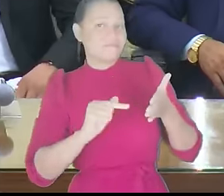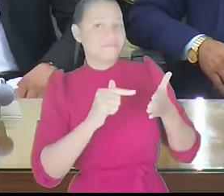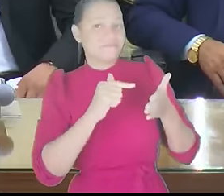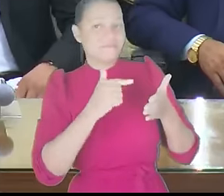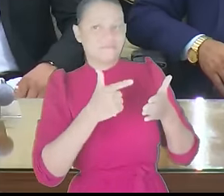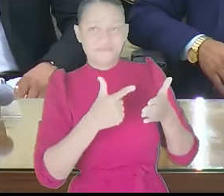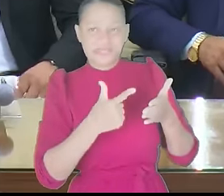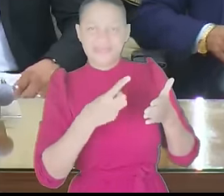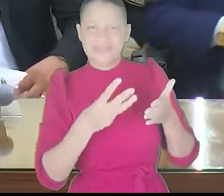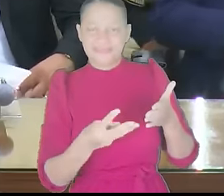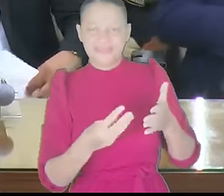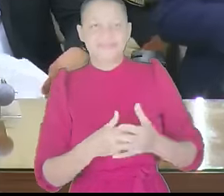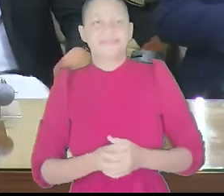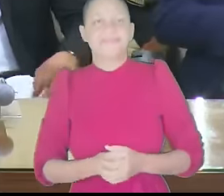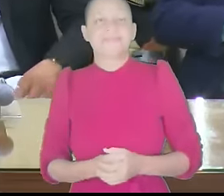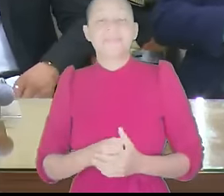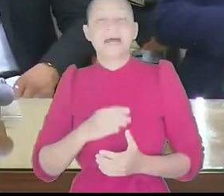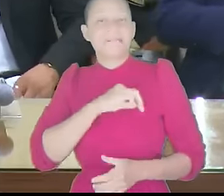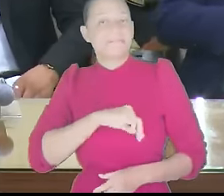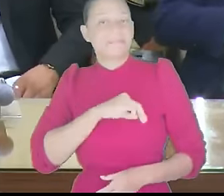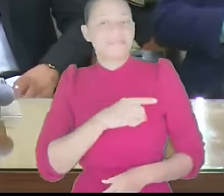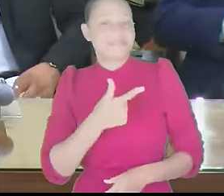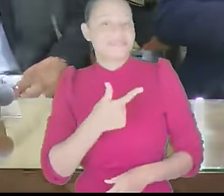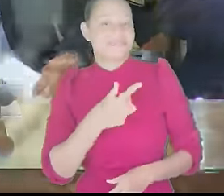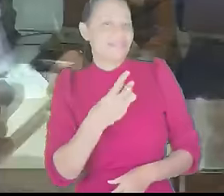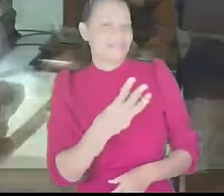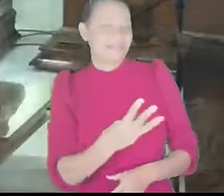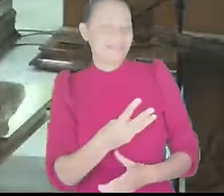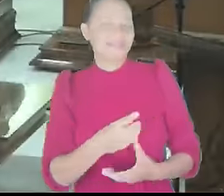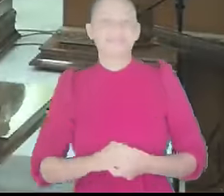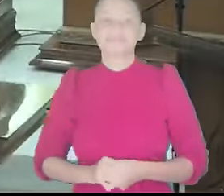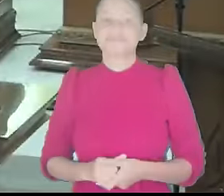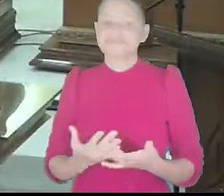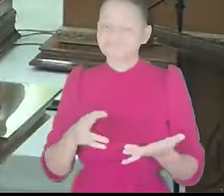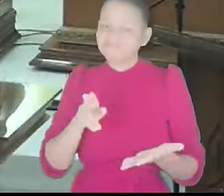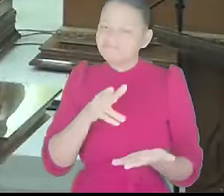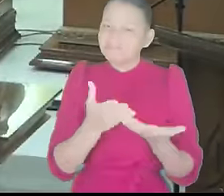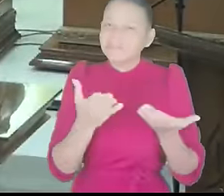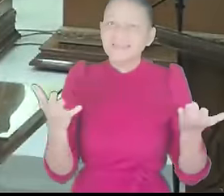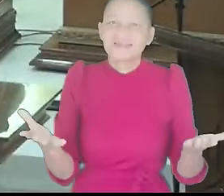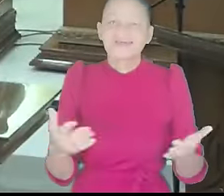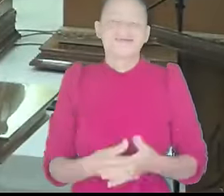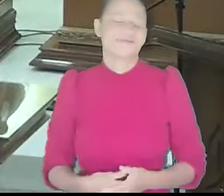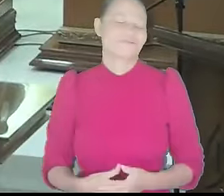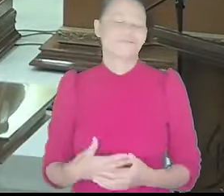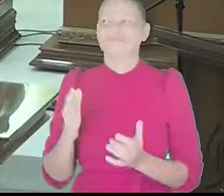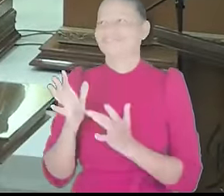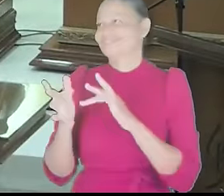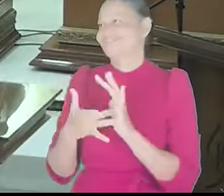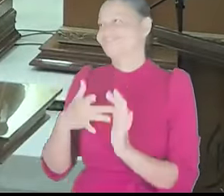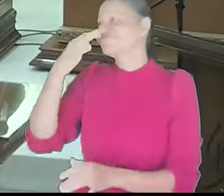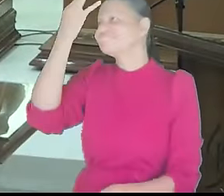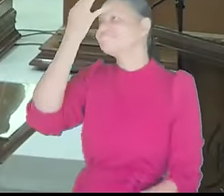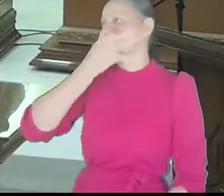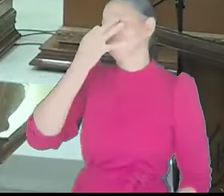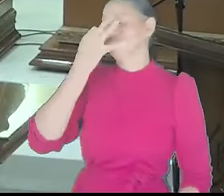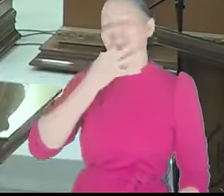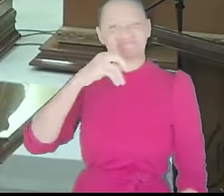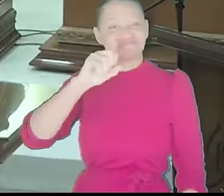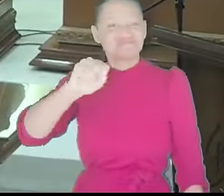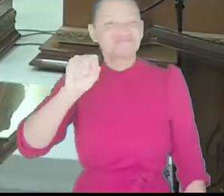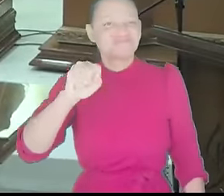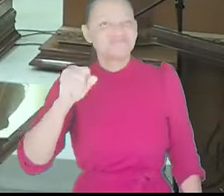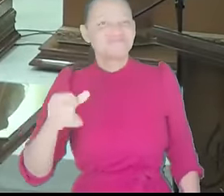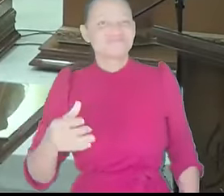mas procure aí. São Mateus 23. Irmão, Jesus. Não é que Jesus é lindo mesmo? A gente